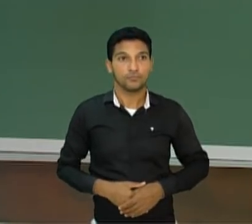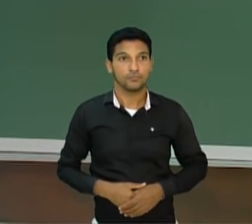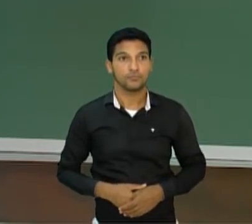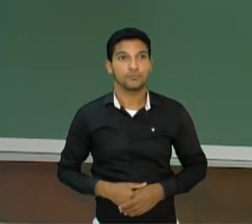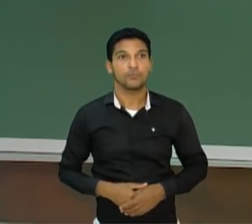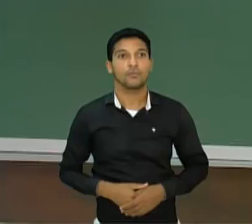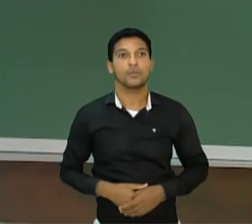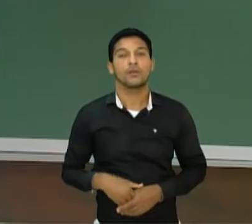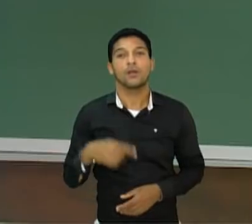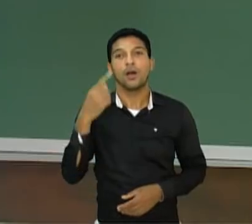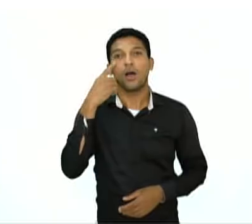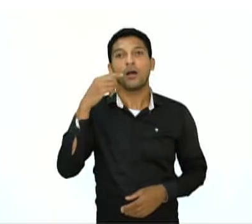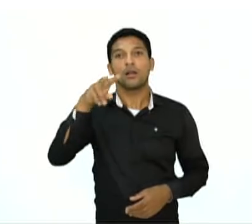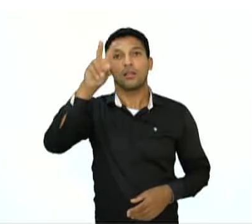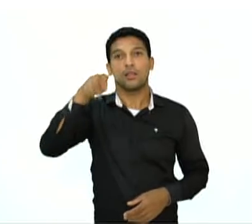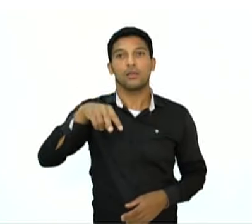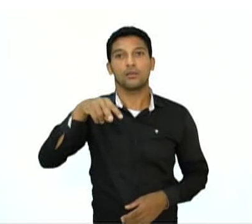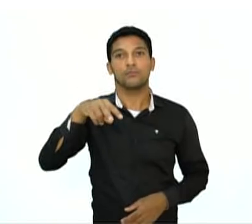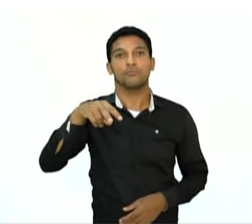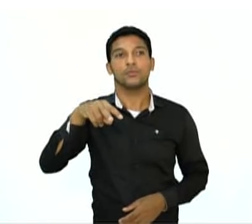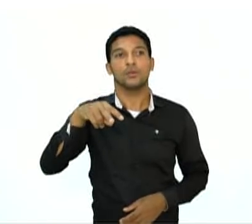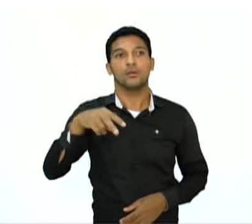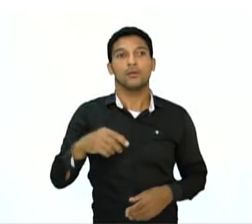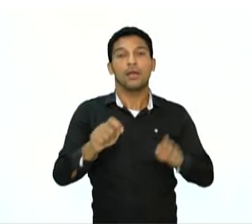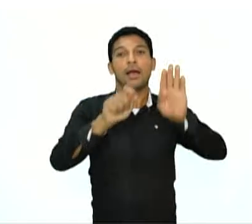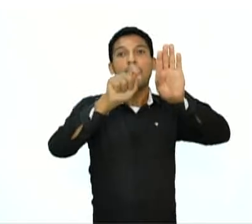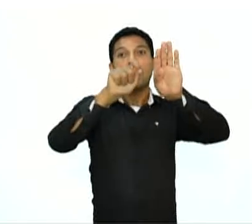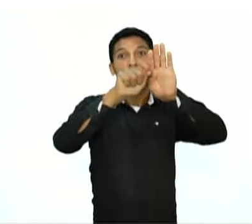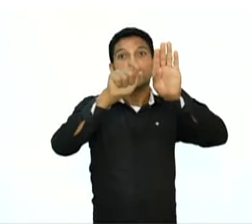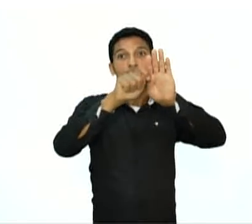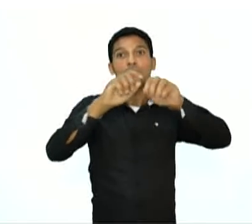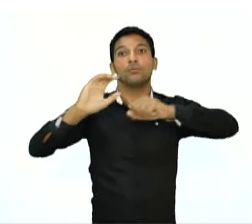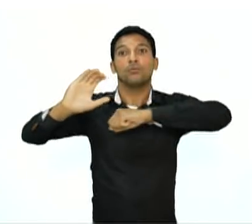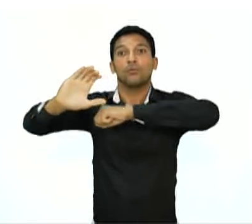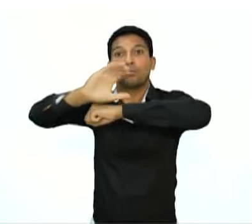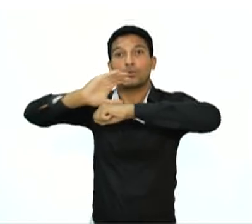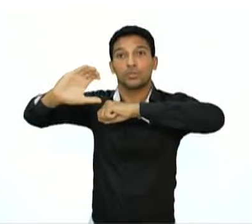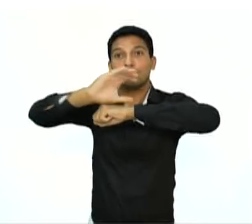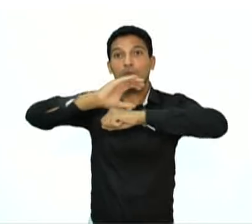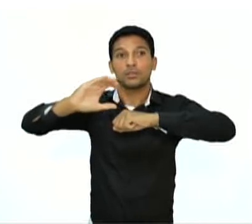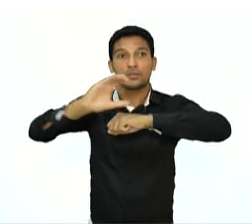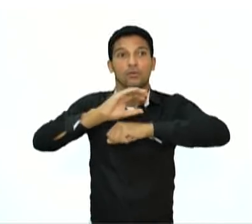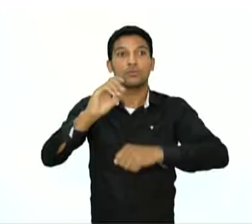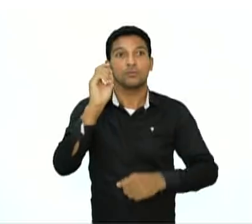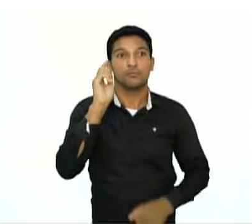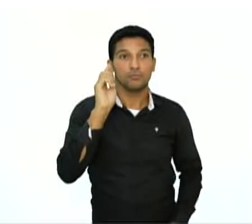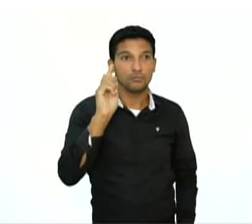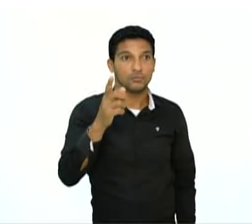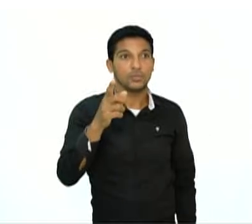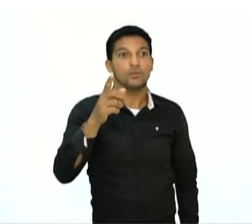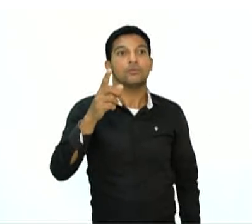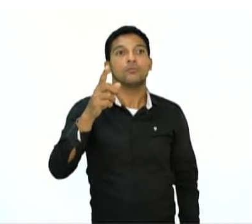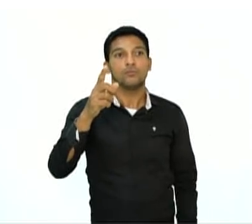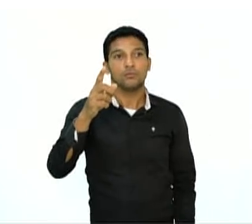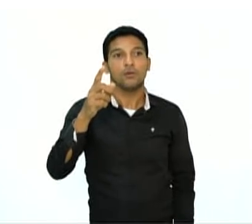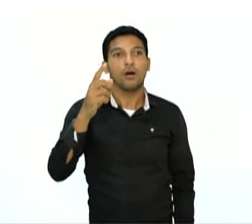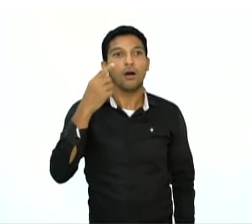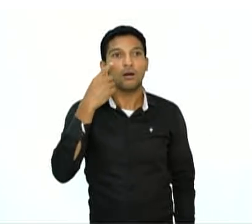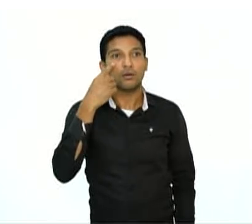falamos o que acontece nas aulas anteriores, mencionamos sobre o Colégio Jesuíta de Paranaguá, assistimos um